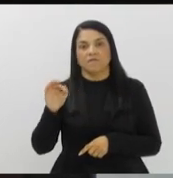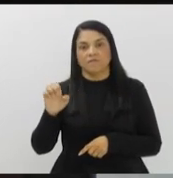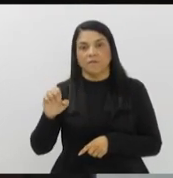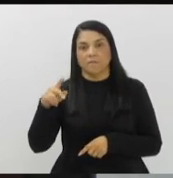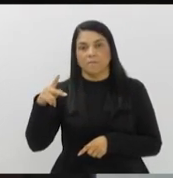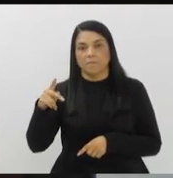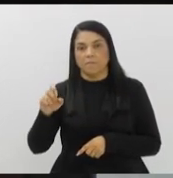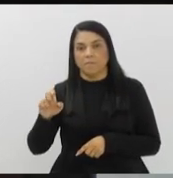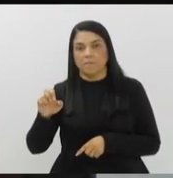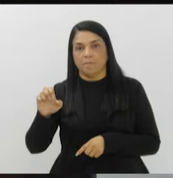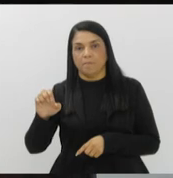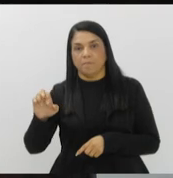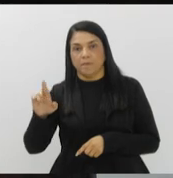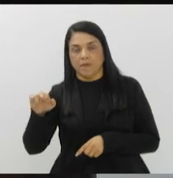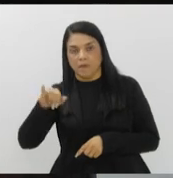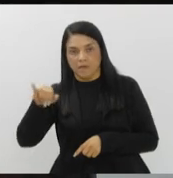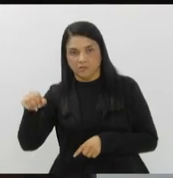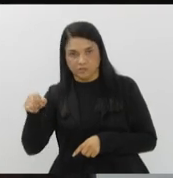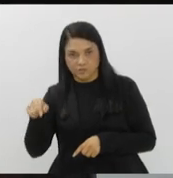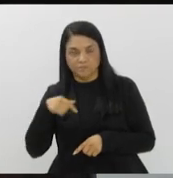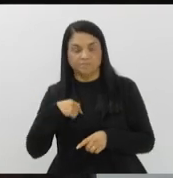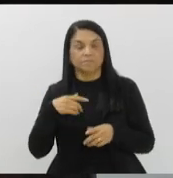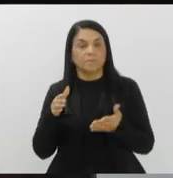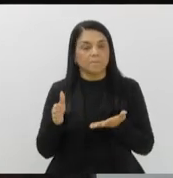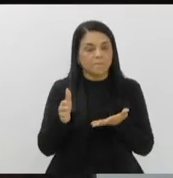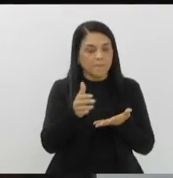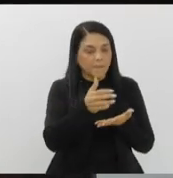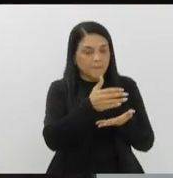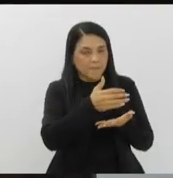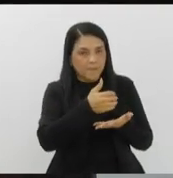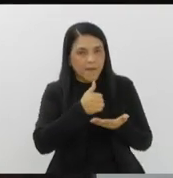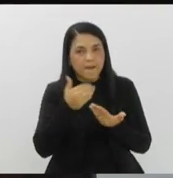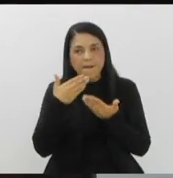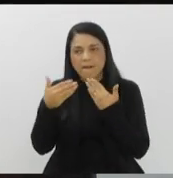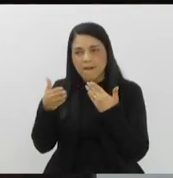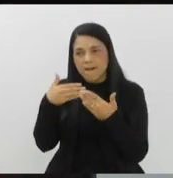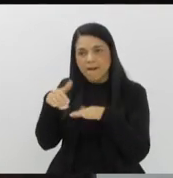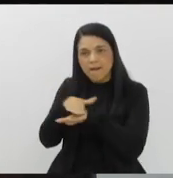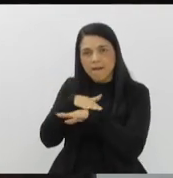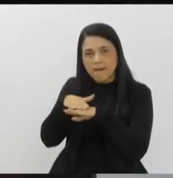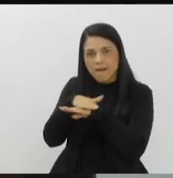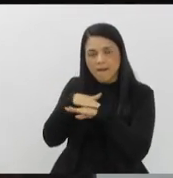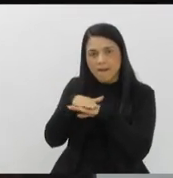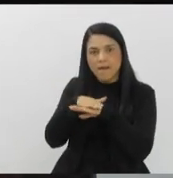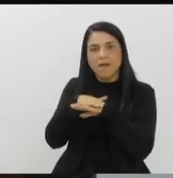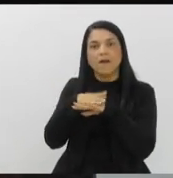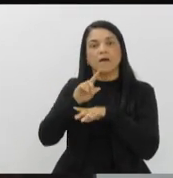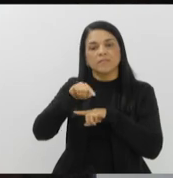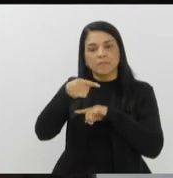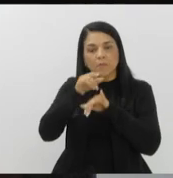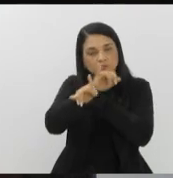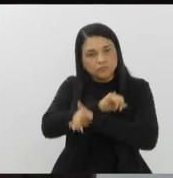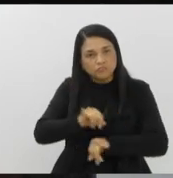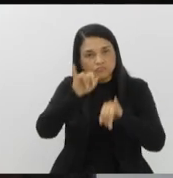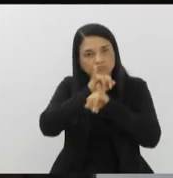está começando a fazer esse mapeamento e a gente espera, depois de divulgar esse mapeamento,